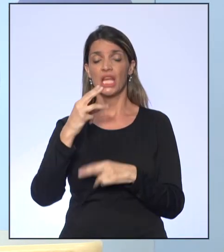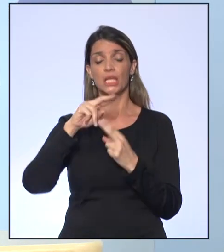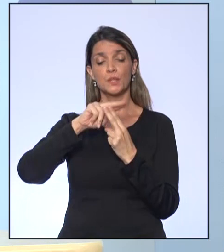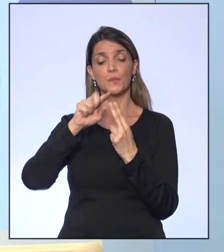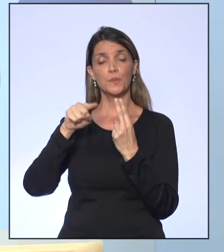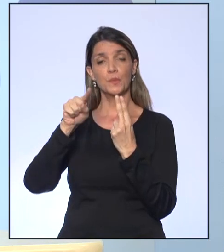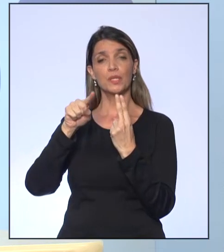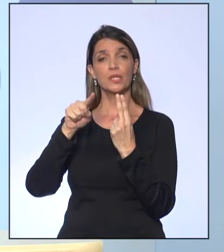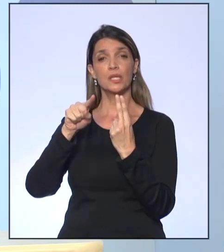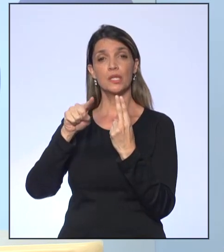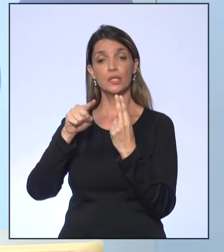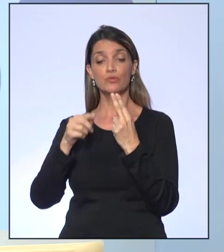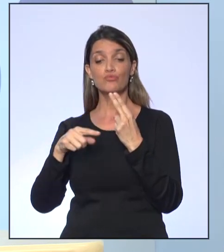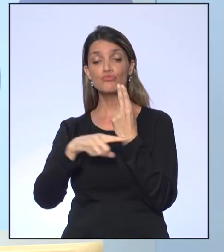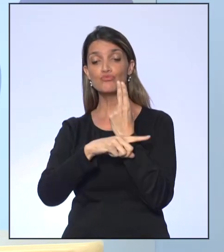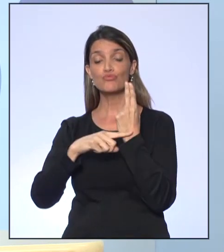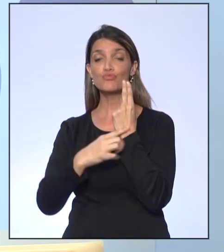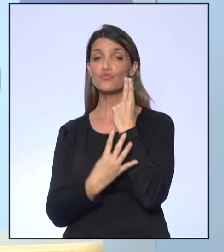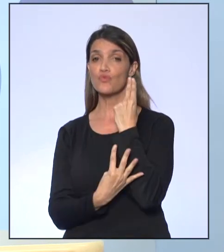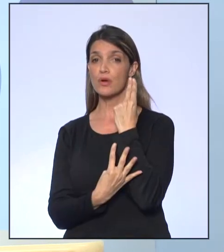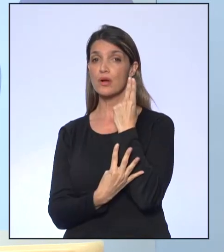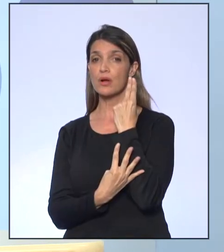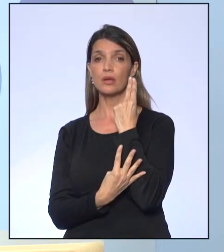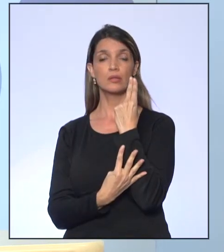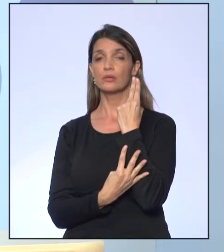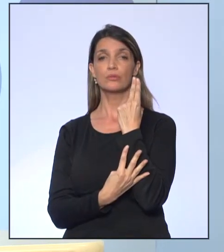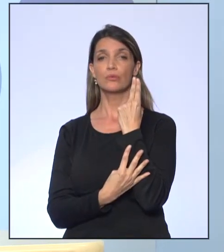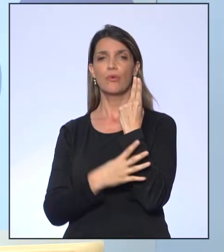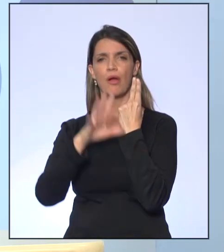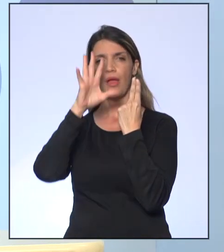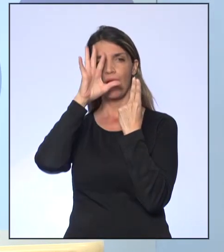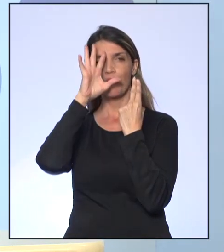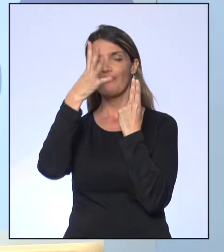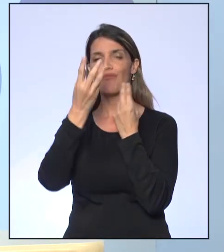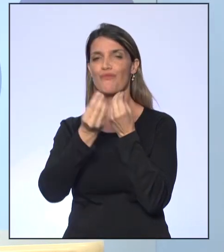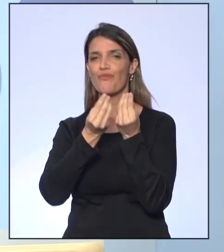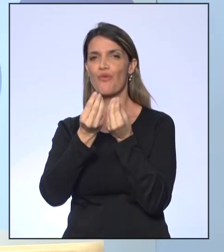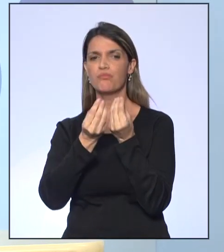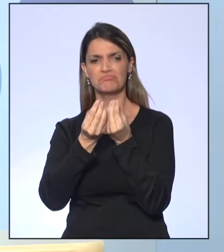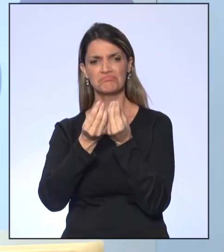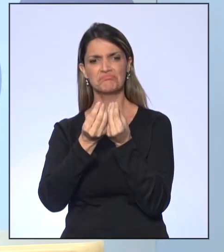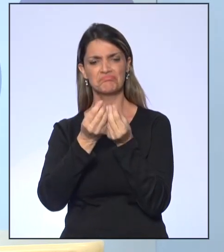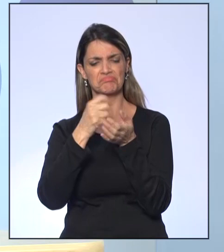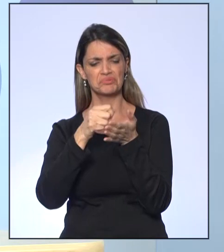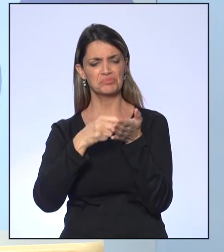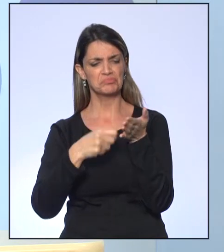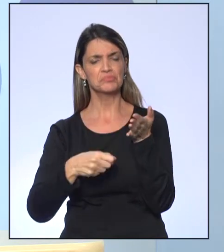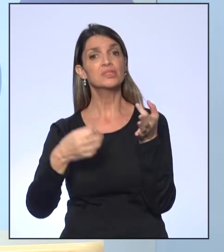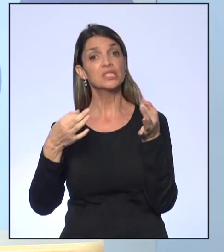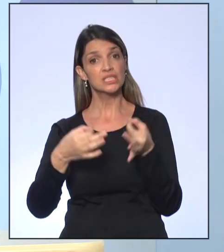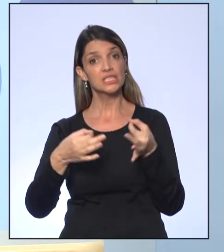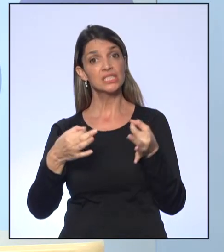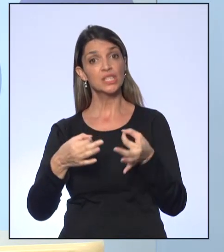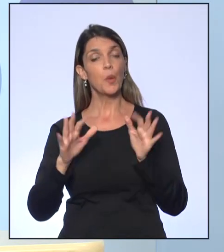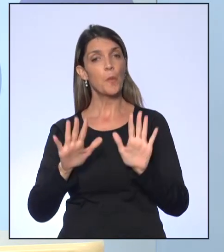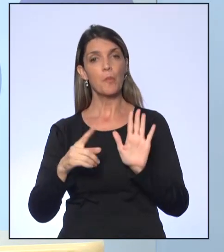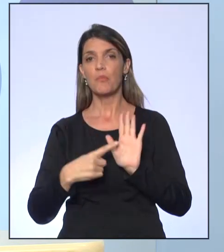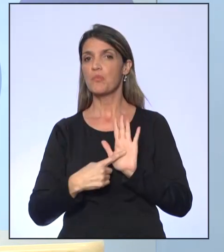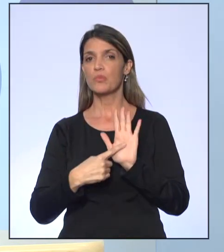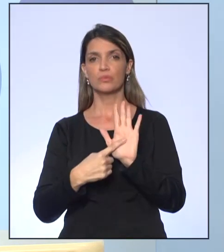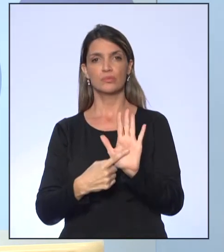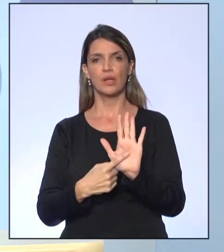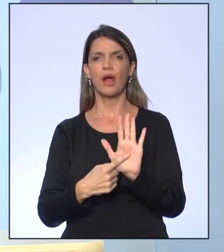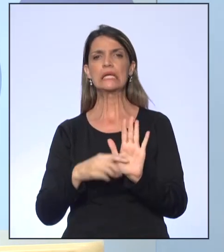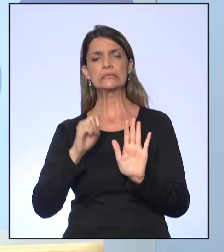4, né? Aí, vamos resolver aqui, tá correto aí a resposta, mas vamos, para quem está